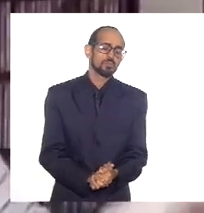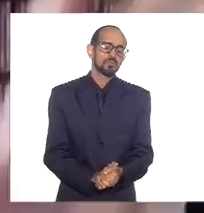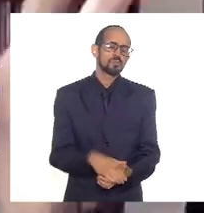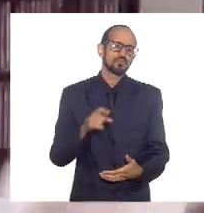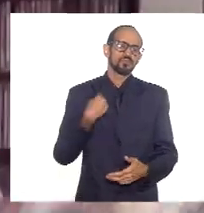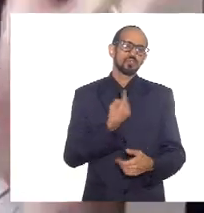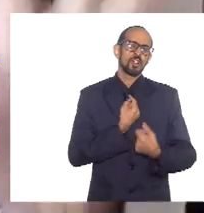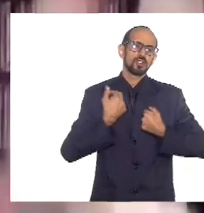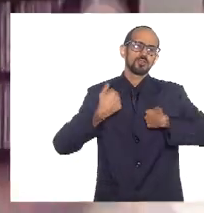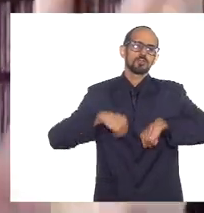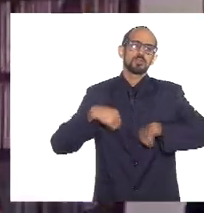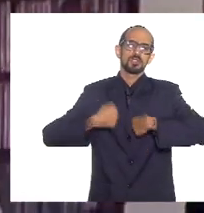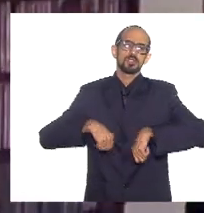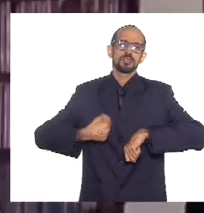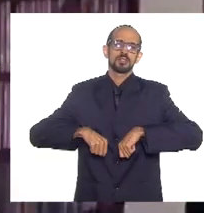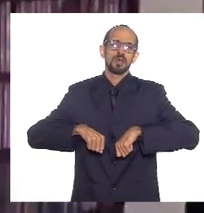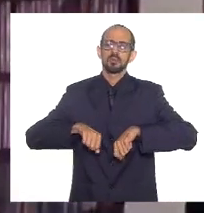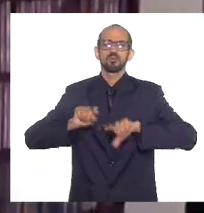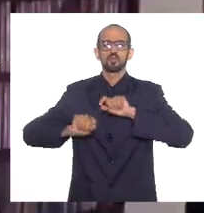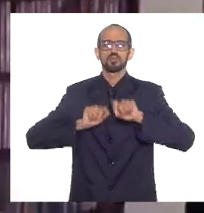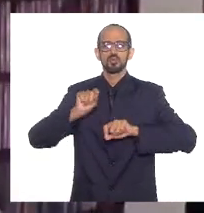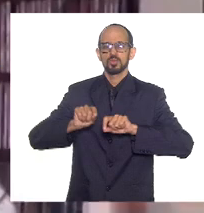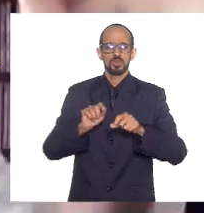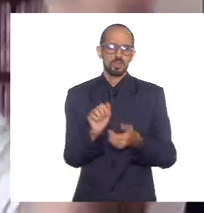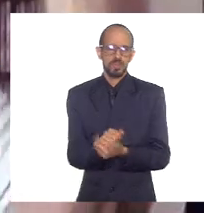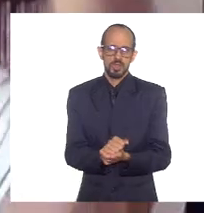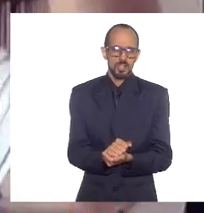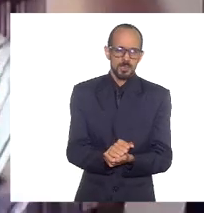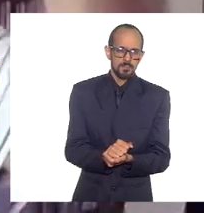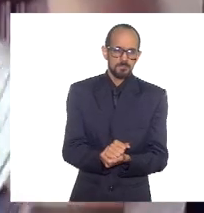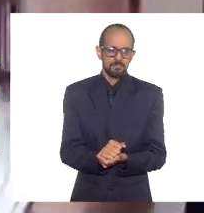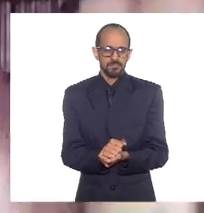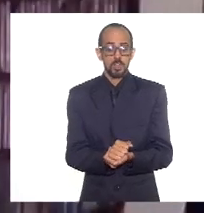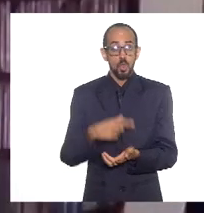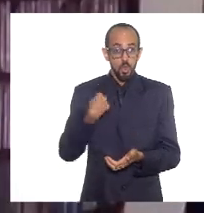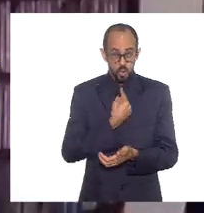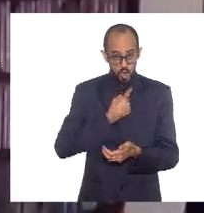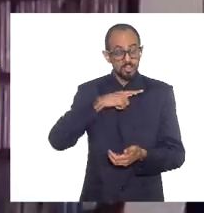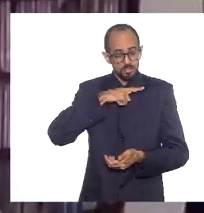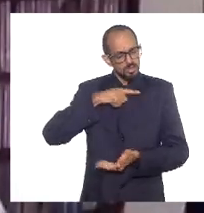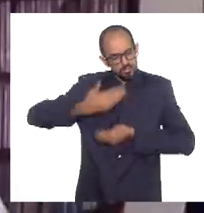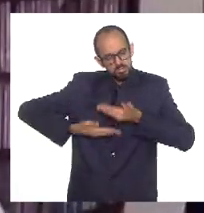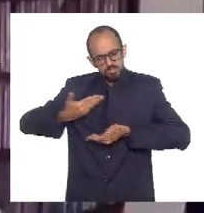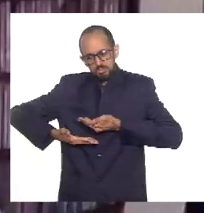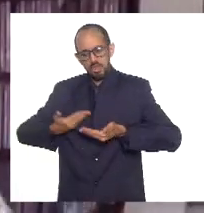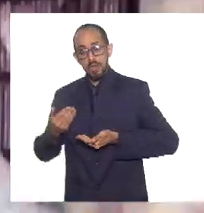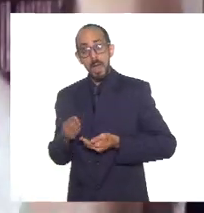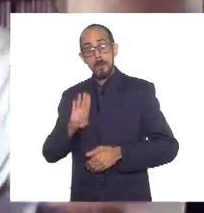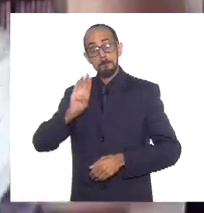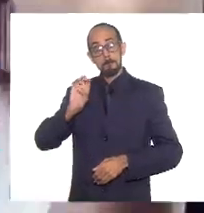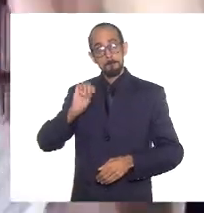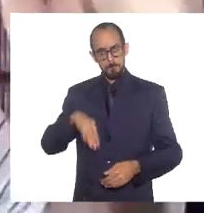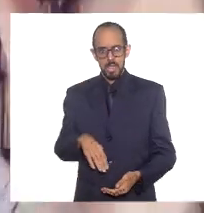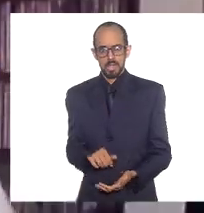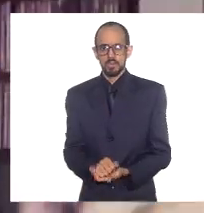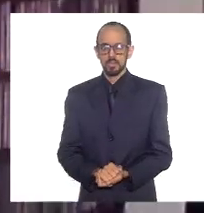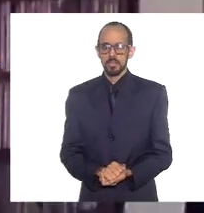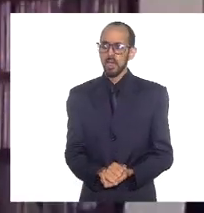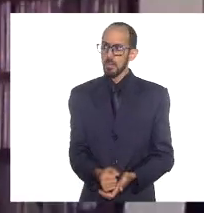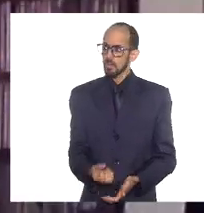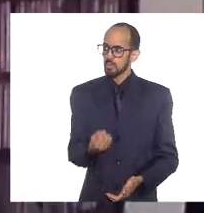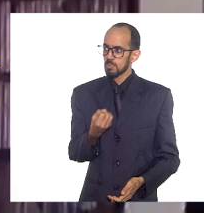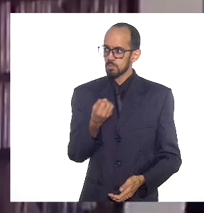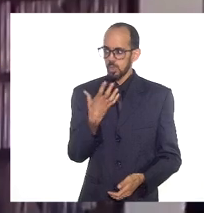nós temos tido nos últimos tempos uma convivência de harmonia. Eu diria de